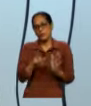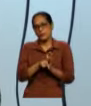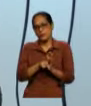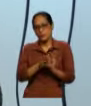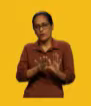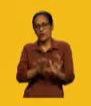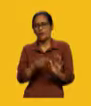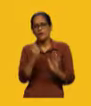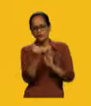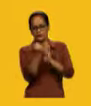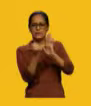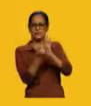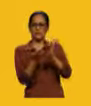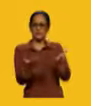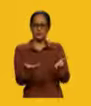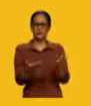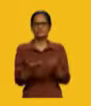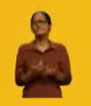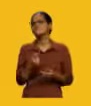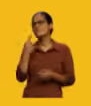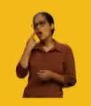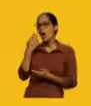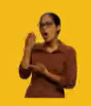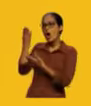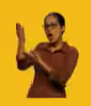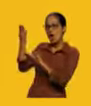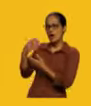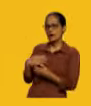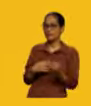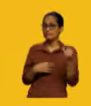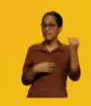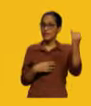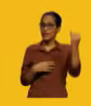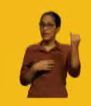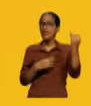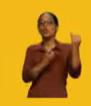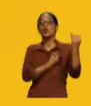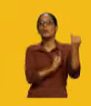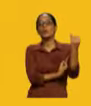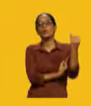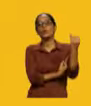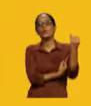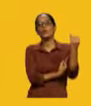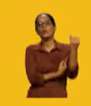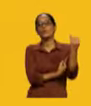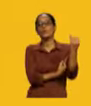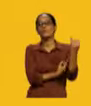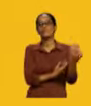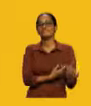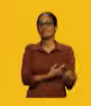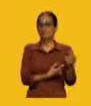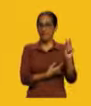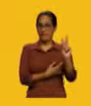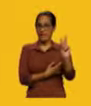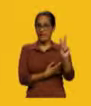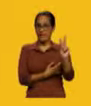são símbolos, onde que o I vale 1, o